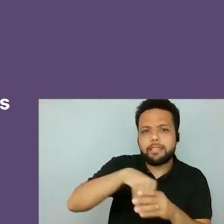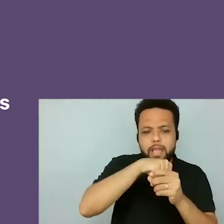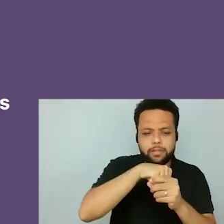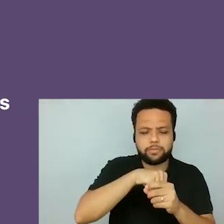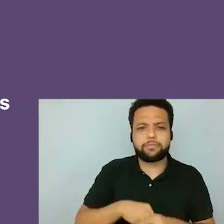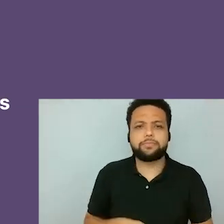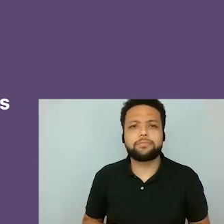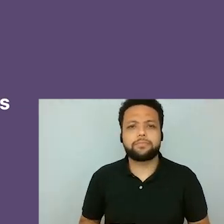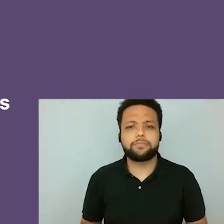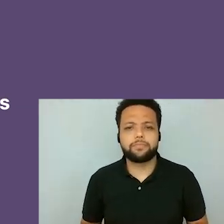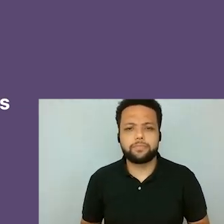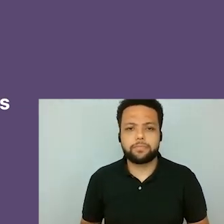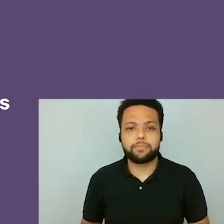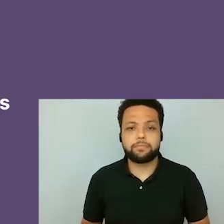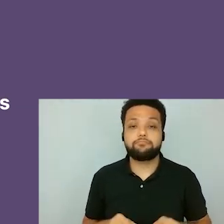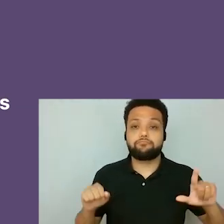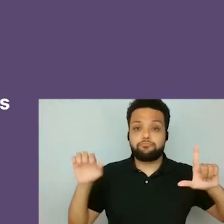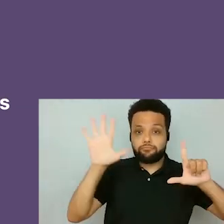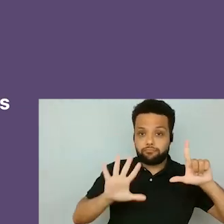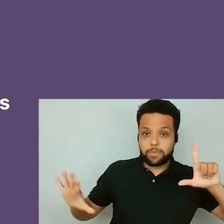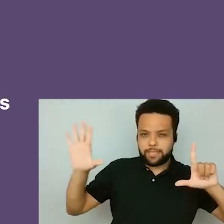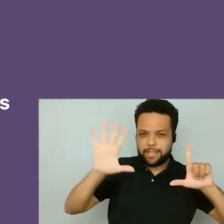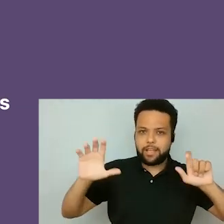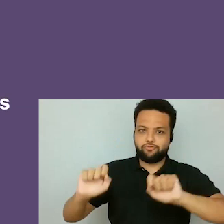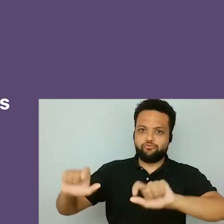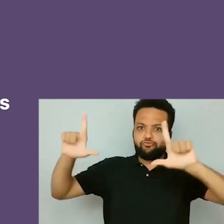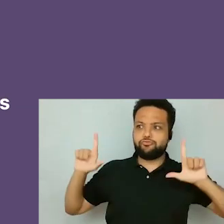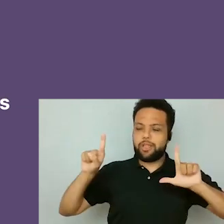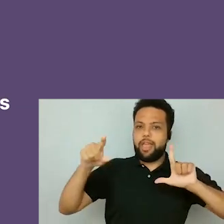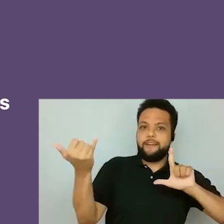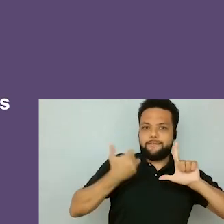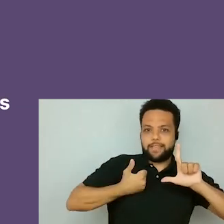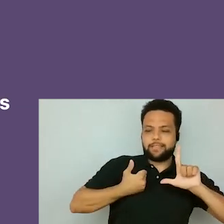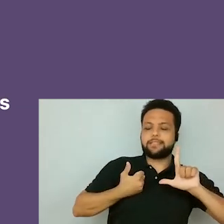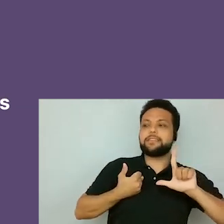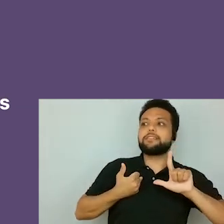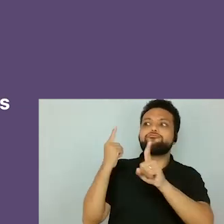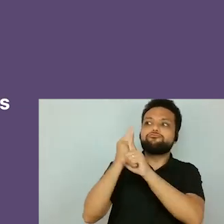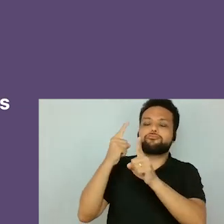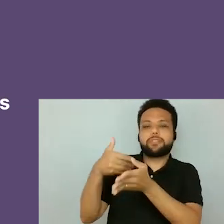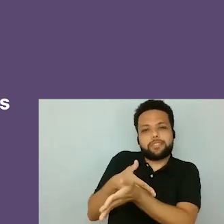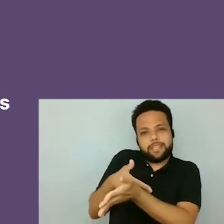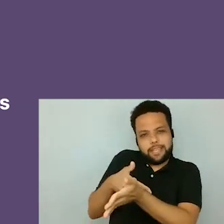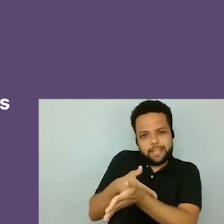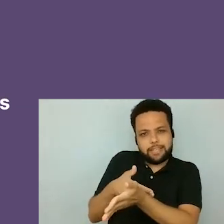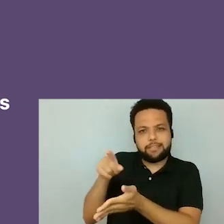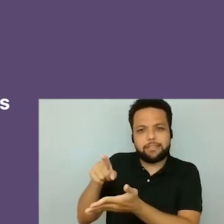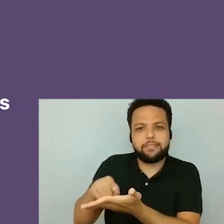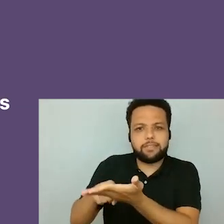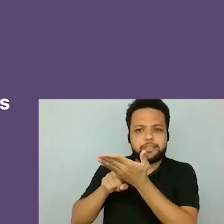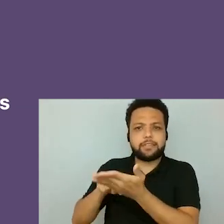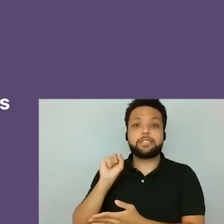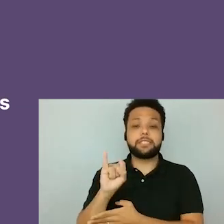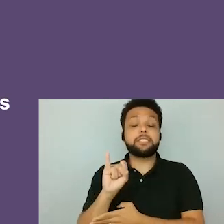Na imagem, temos a mensagem de alerta que a step de detecção de segredos apresentou para a gente,